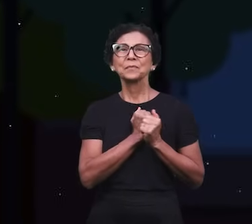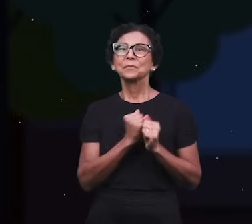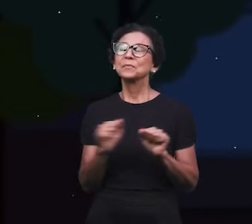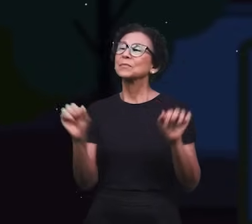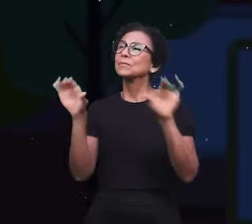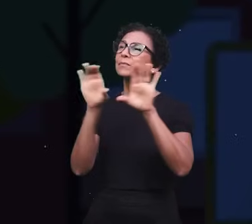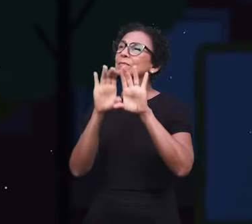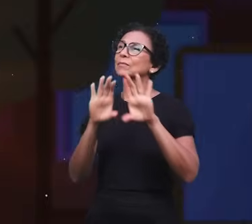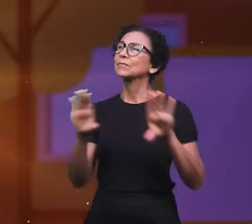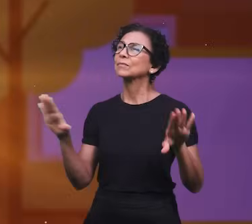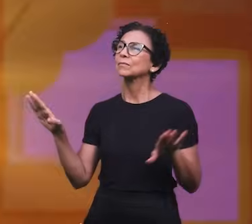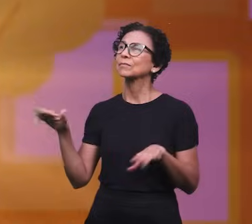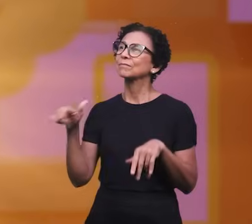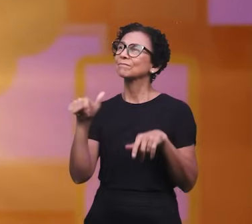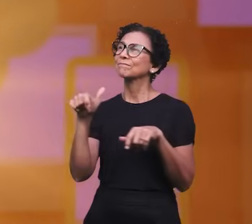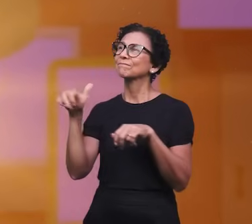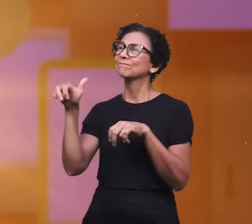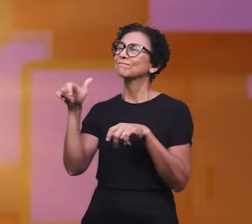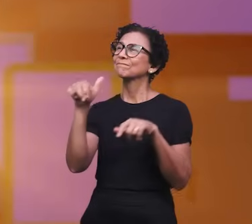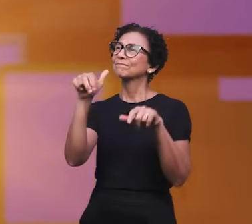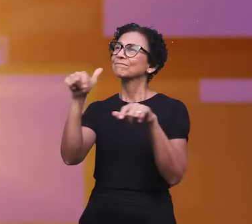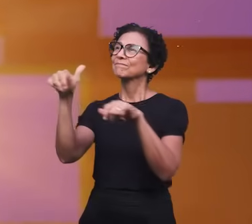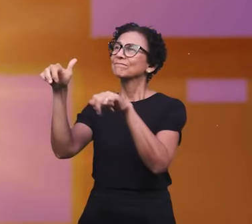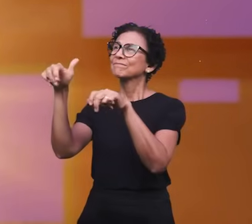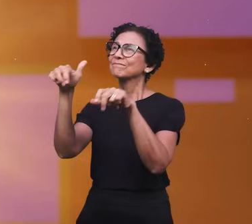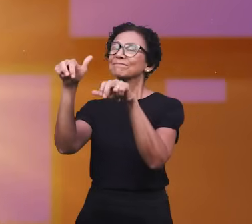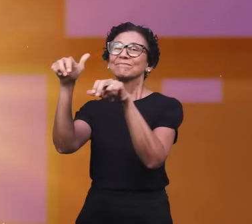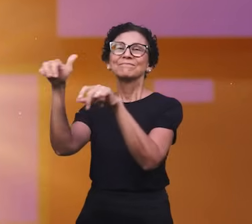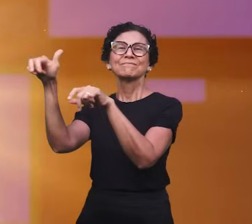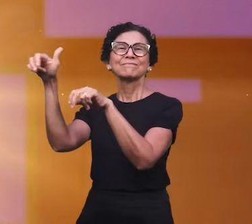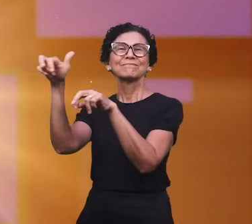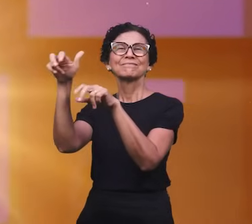Caminhando vou para